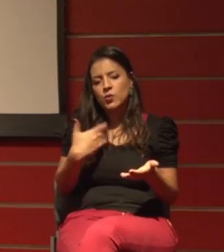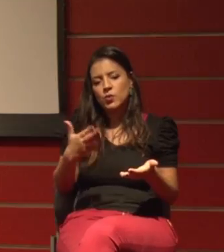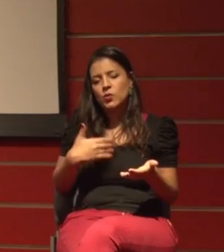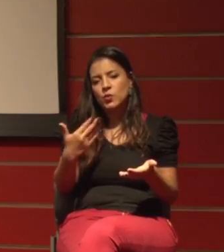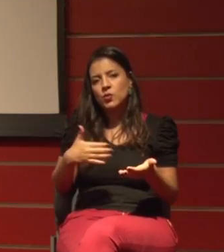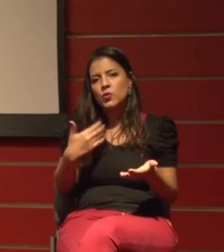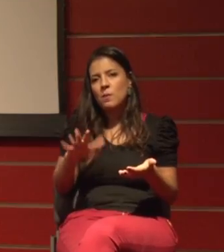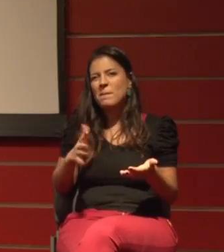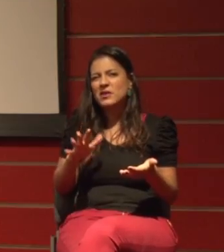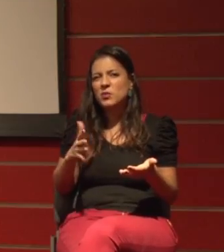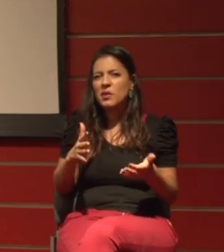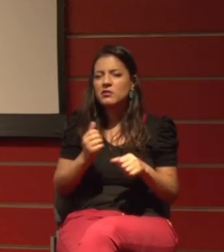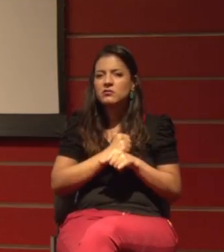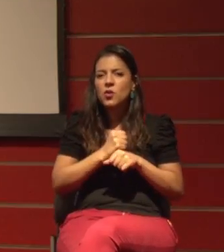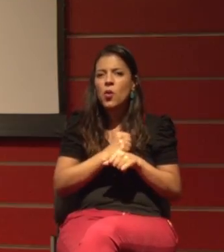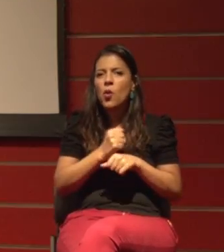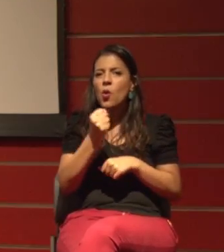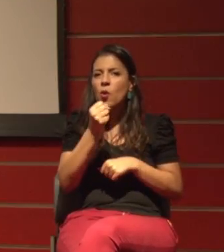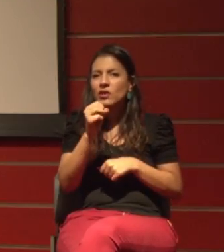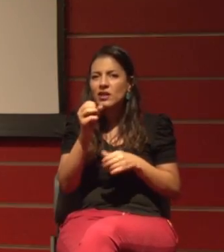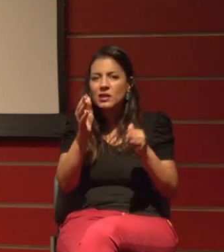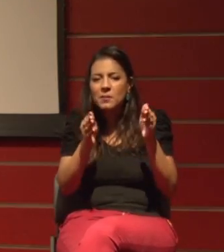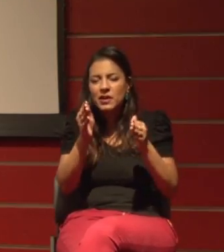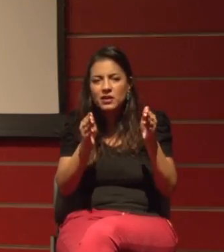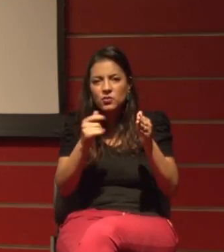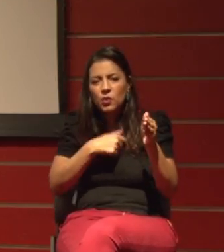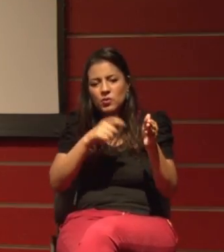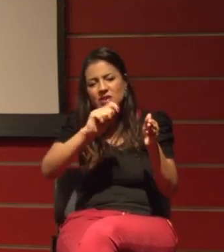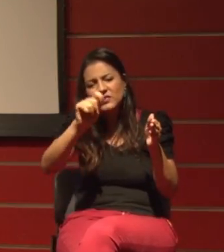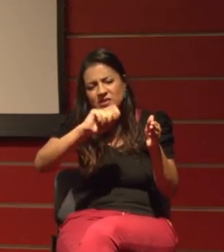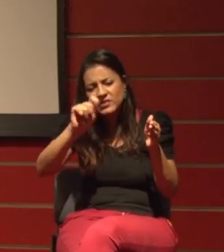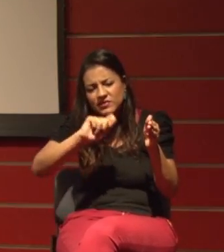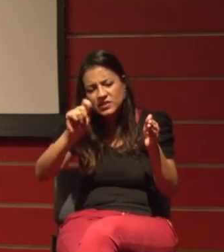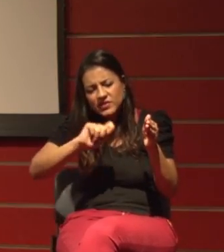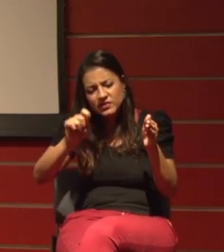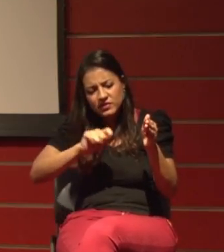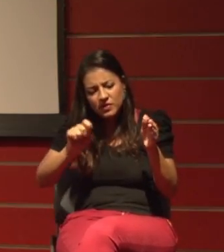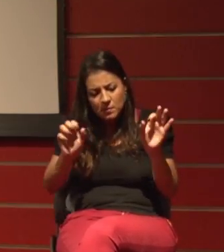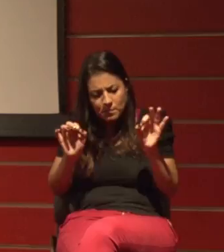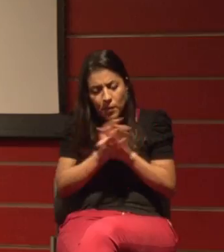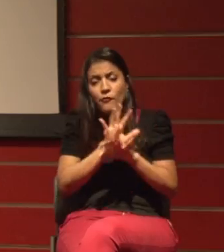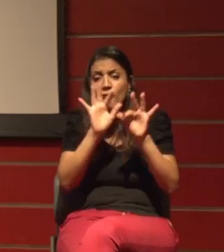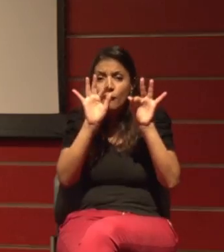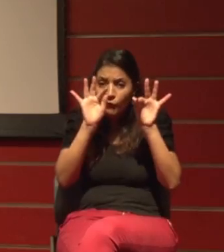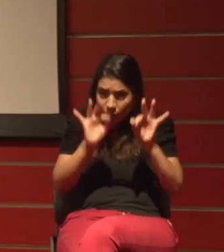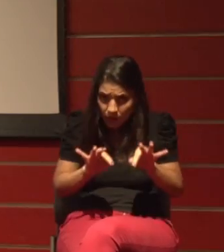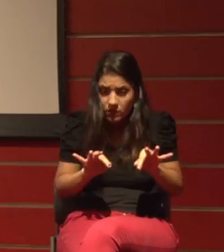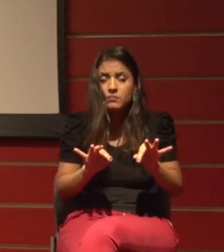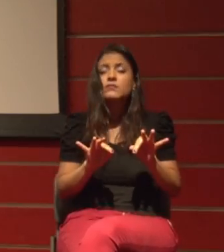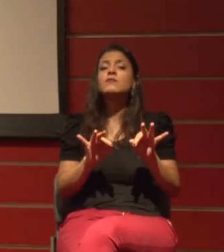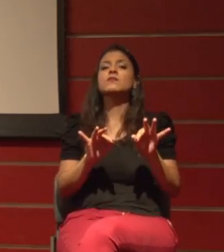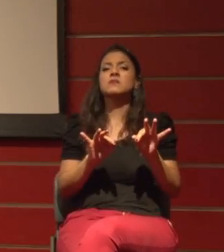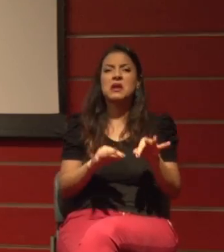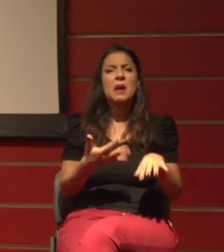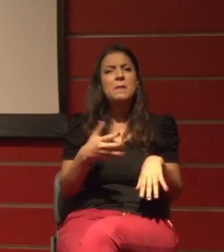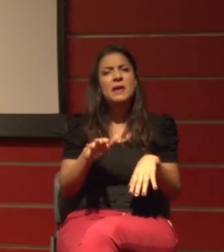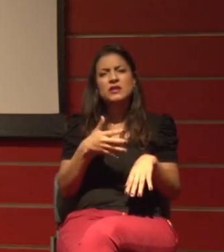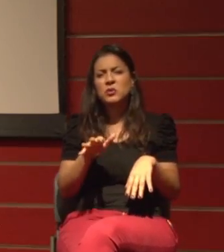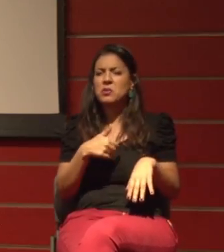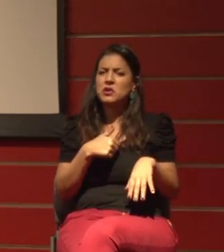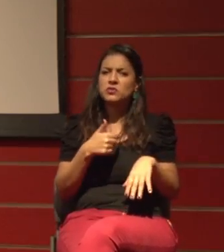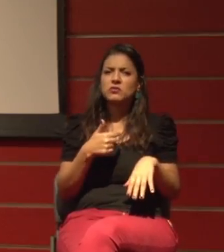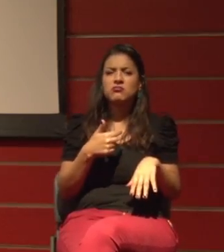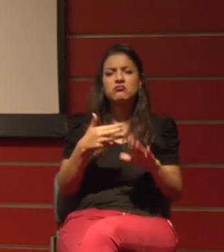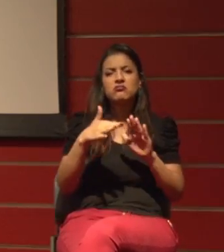80 anos mais ou menos 80 anos da vida dela quando eu consegui montar isso né foi que eu passei mais ou menos um roteiro